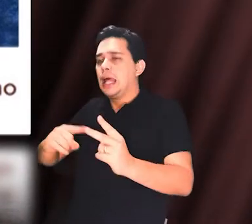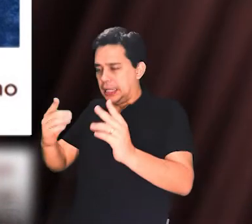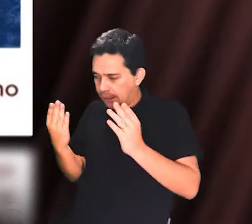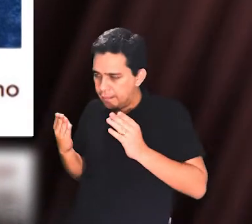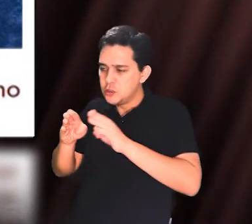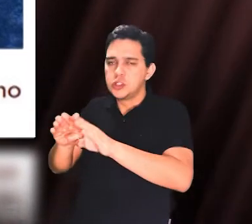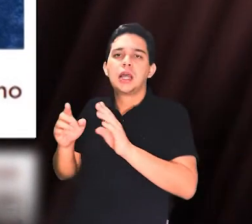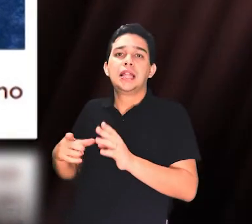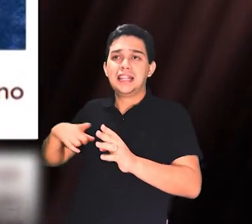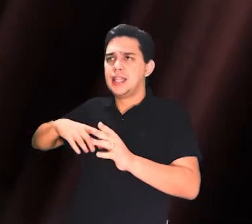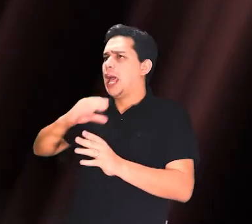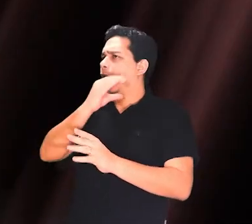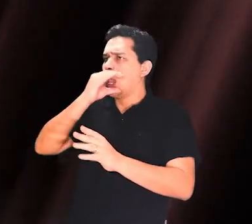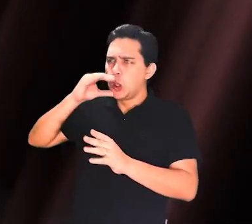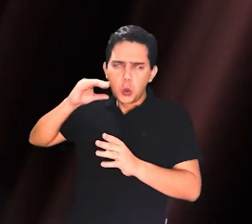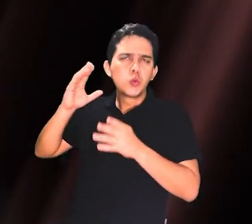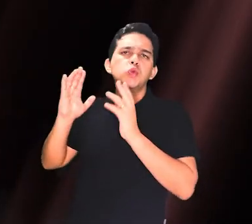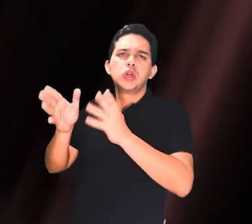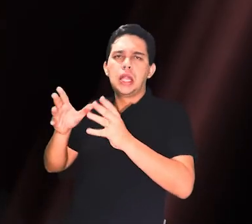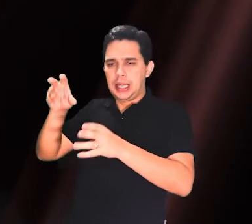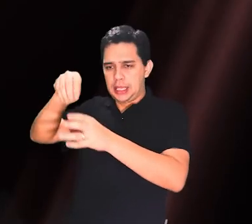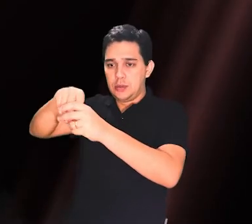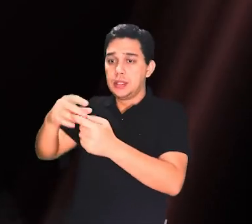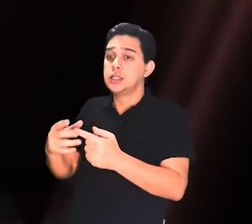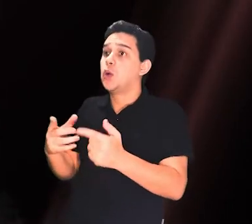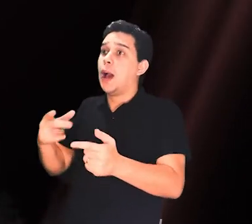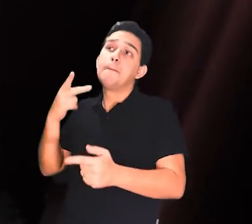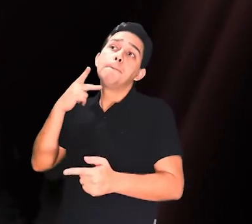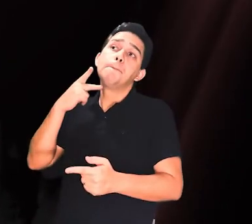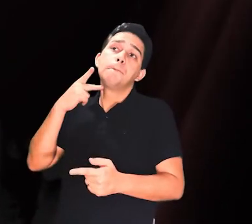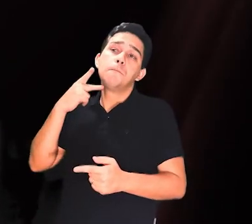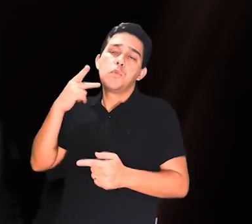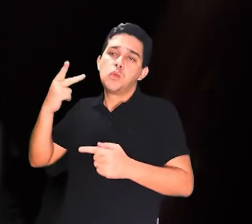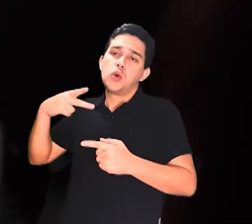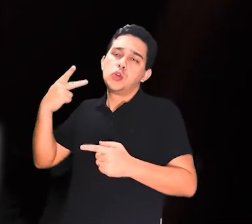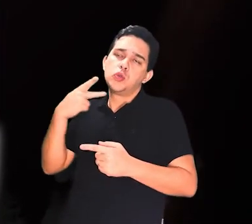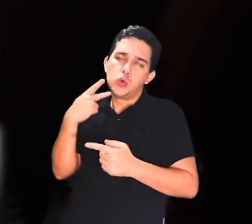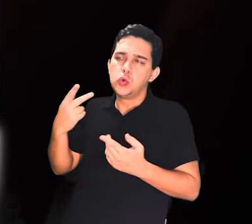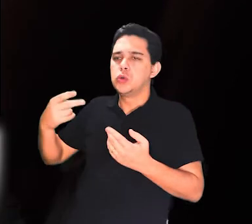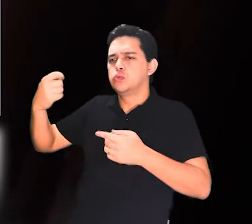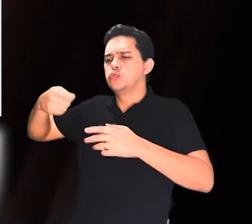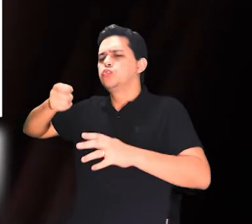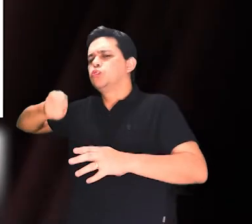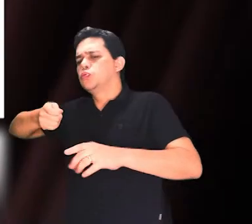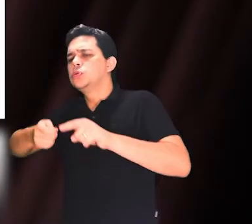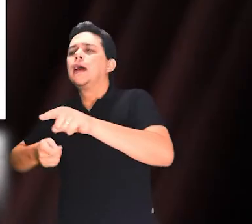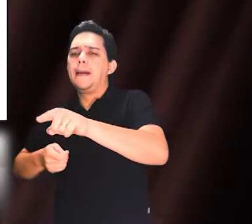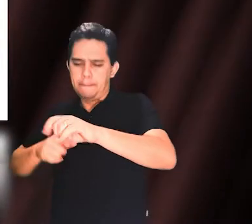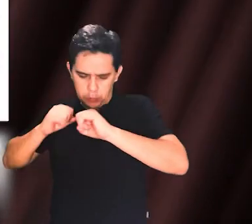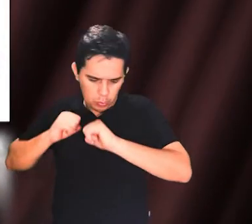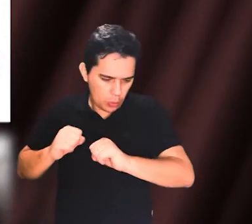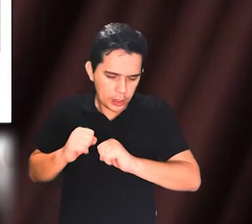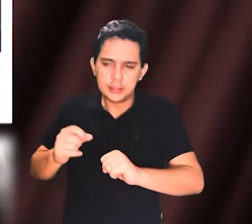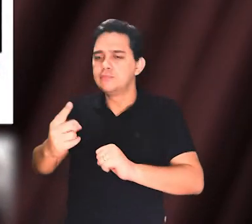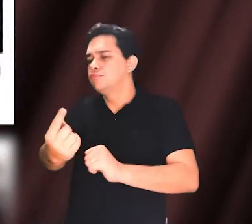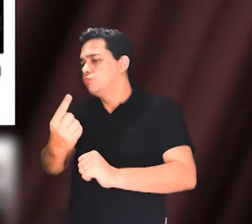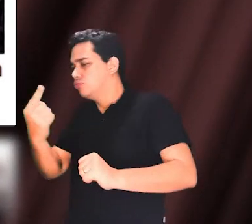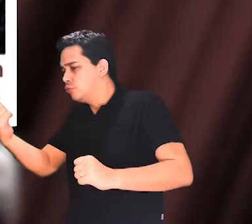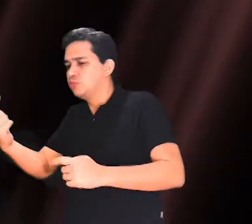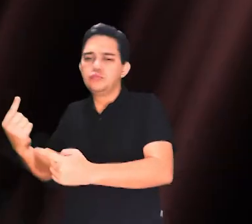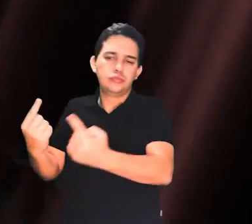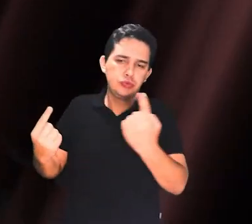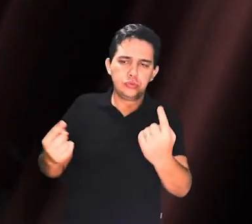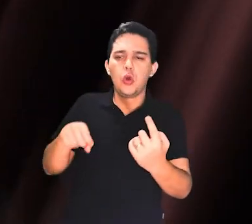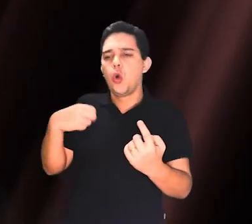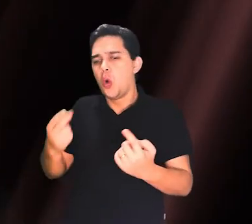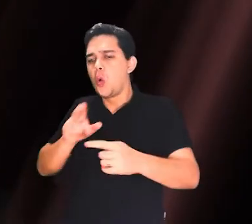deficiência. Já teve ação tanto pela infância, pela promotora da infância, quanto pela promotora da tutela coletiva. O